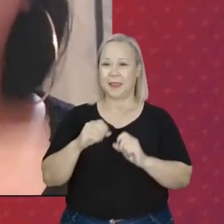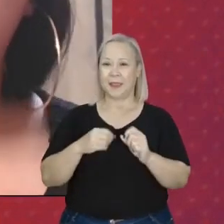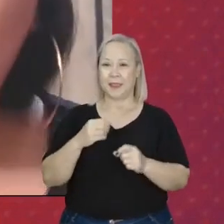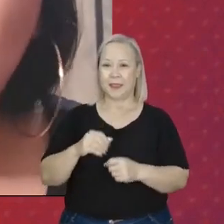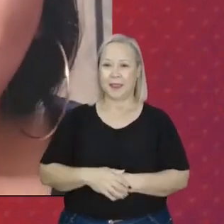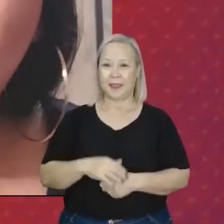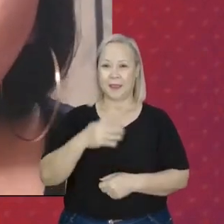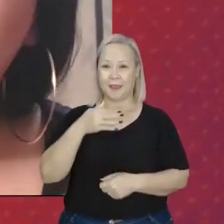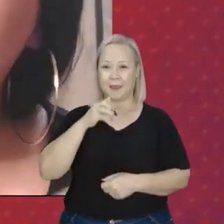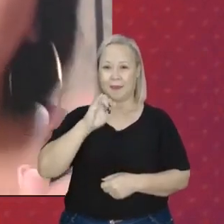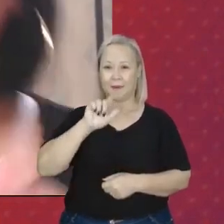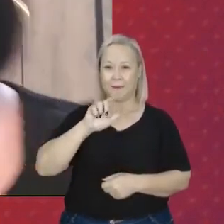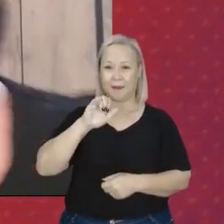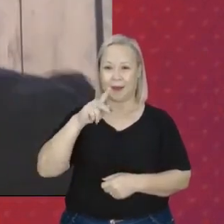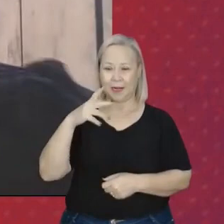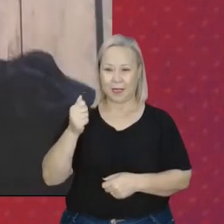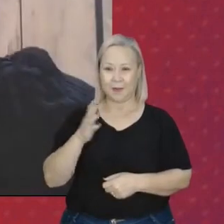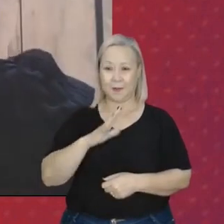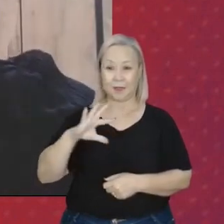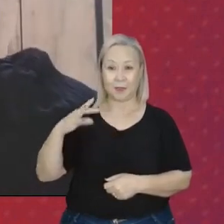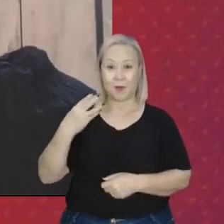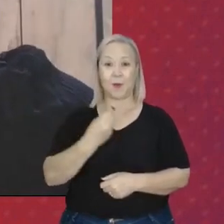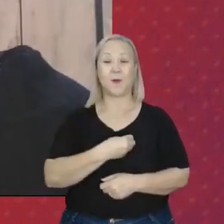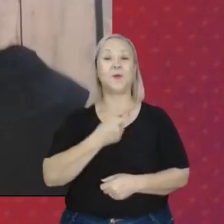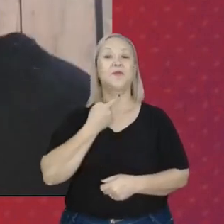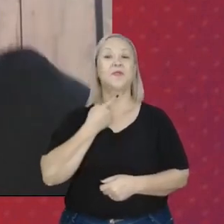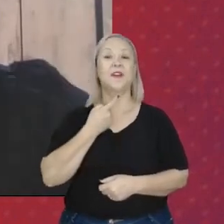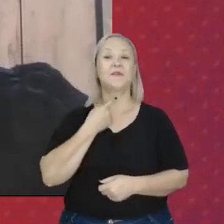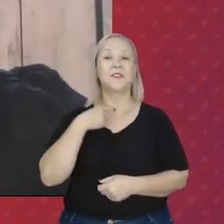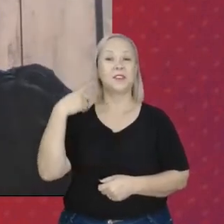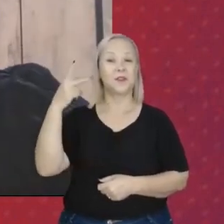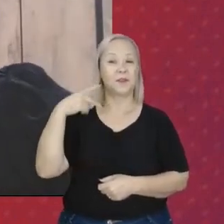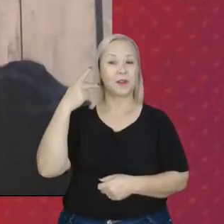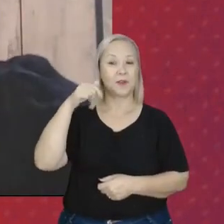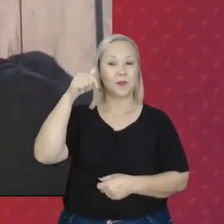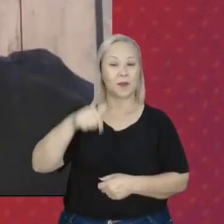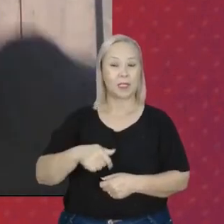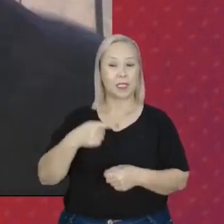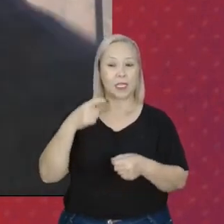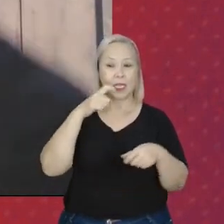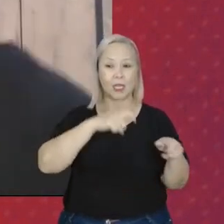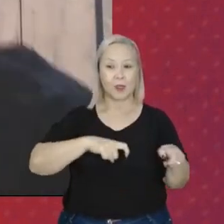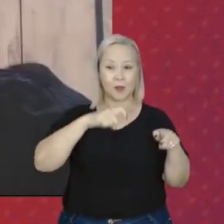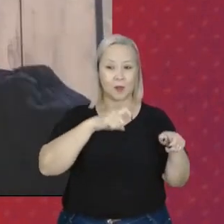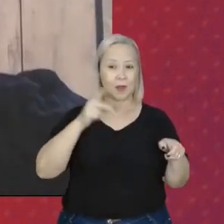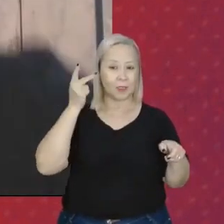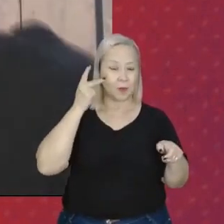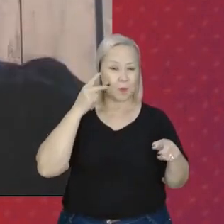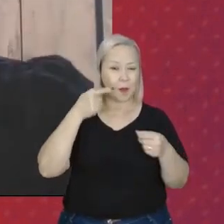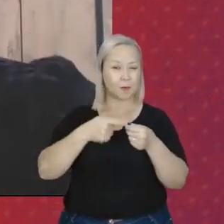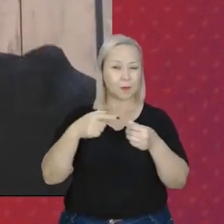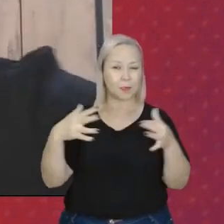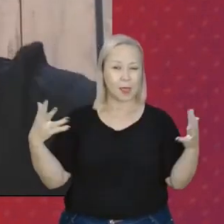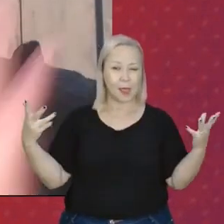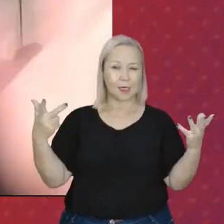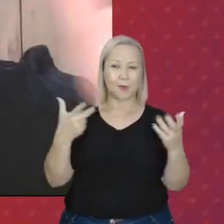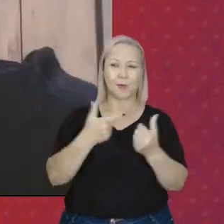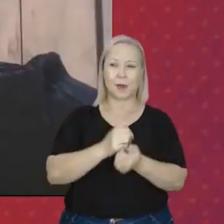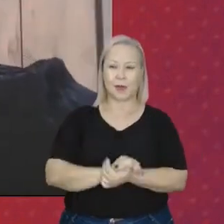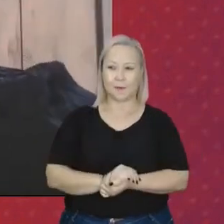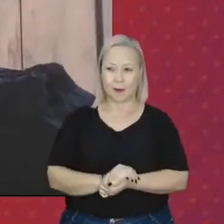Brunelli, travesti e vereadora aqui em Araraquara, interior de São Paulo, uma cidade maravilhosa, né, onde